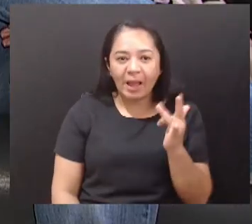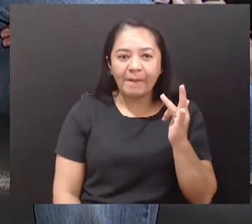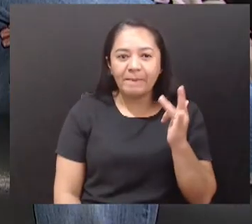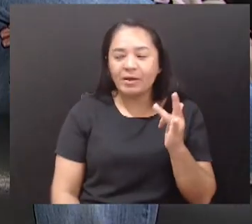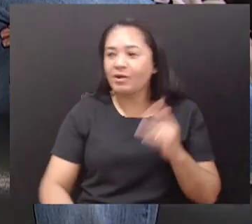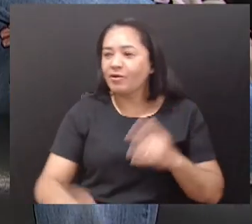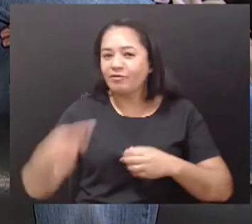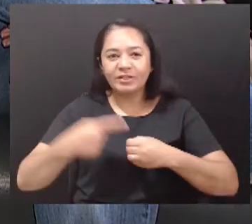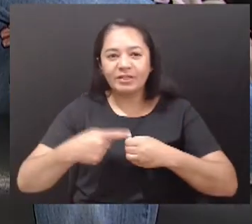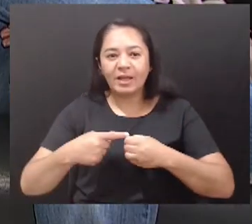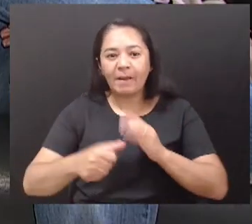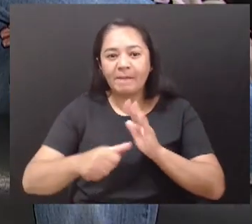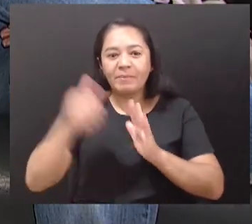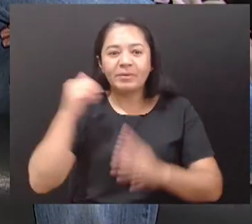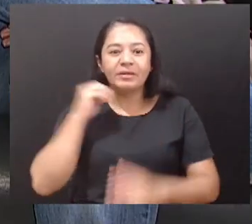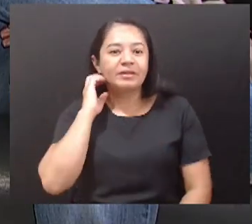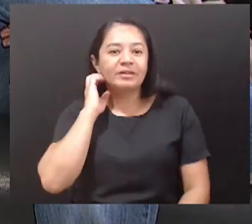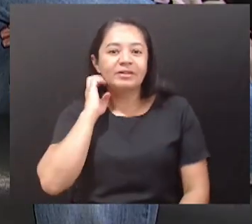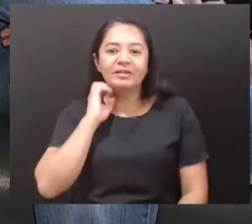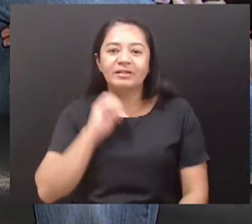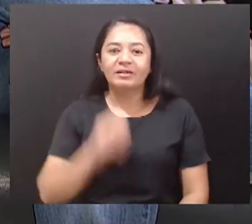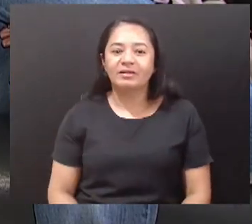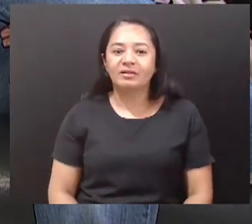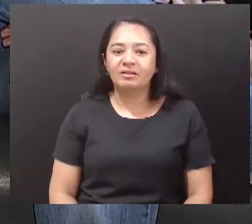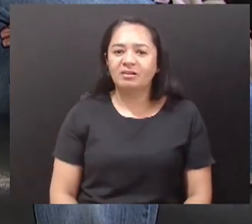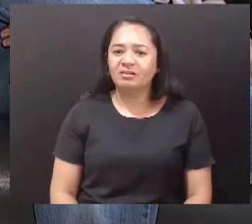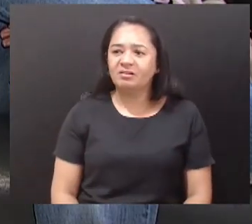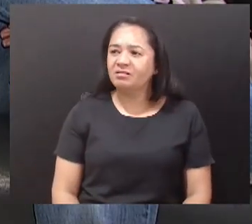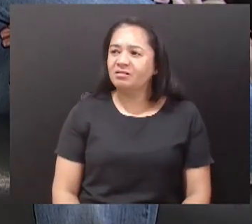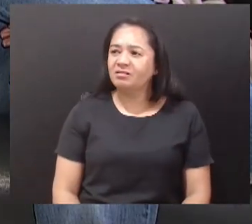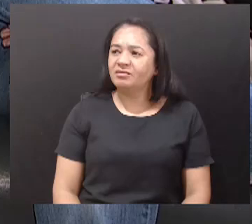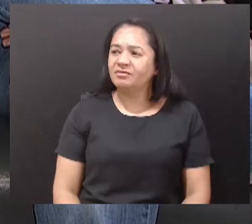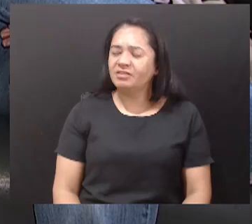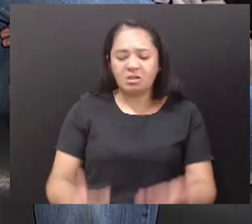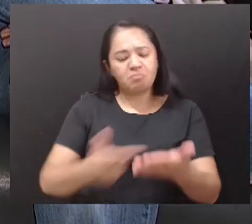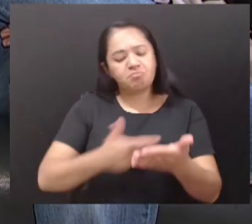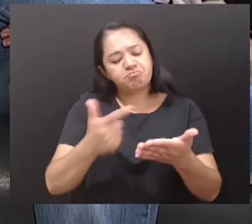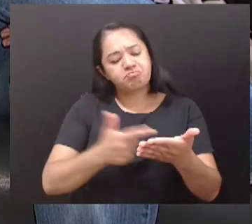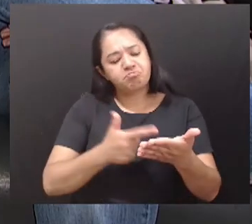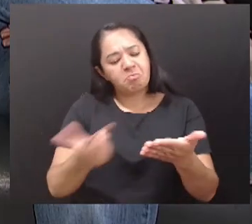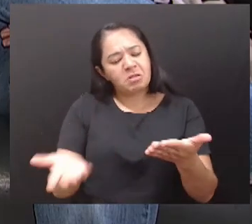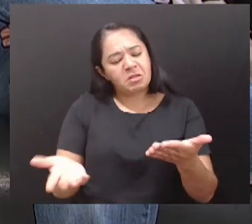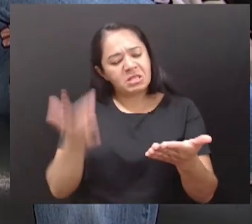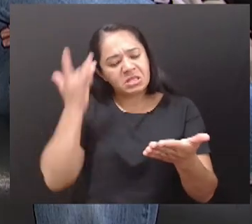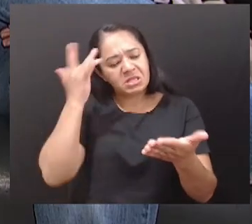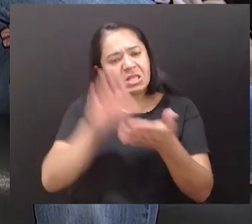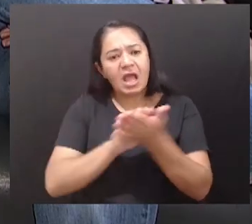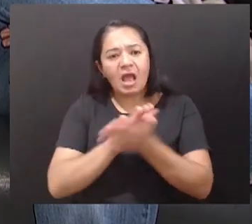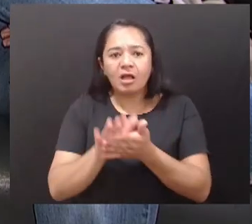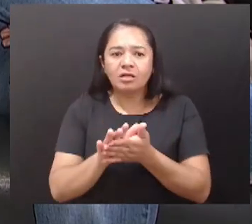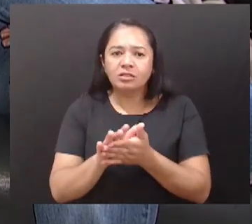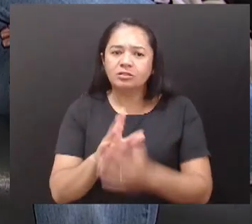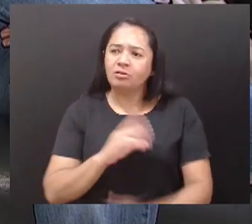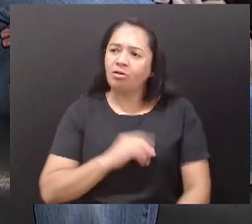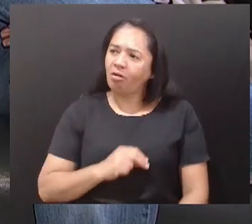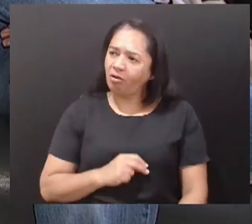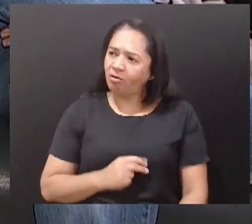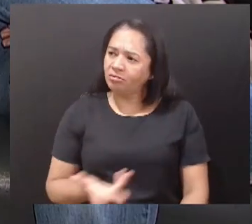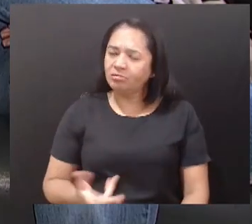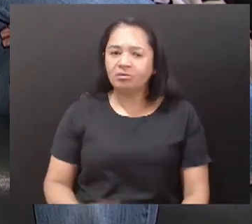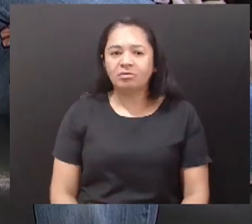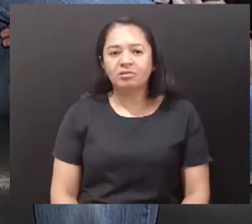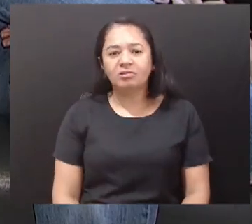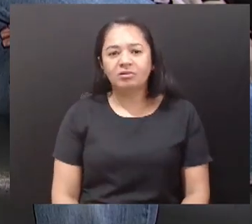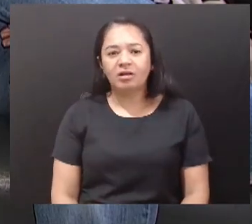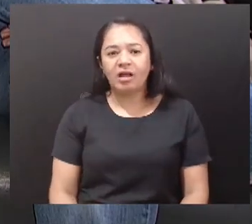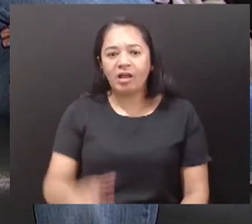vi assim, falei, pô, mas não saiu nada, eu vi no cabeçalho do Correio Popular, não saiu nada. Eu falei, pô, sacanagem essa mulher aí. Aí eu peguei, virei o jornal assim, tá meia